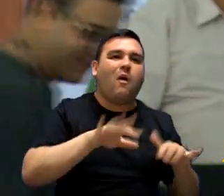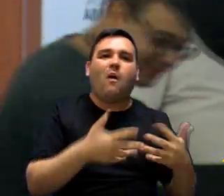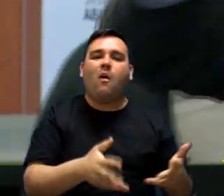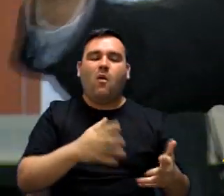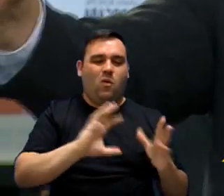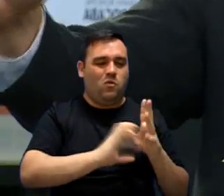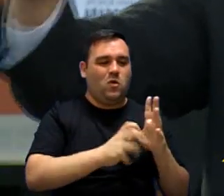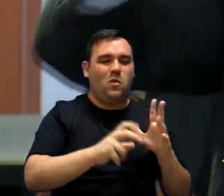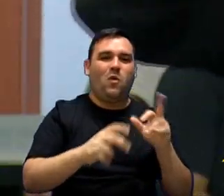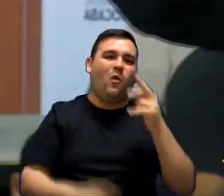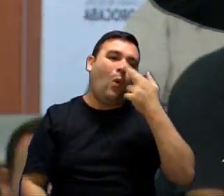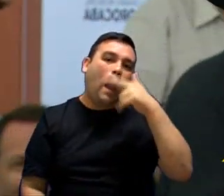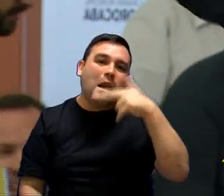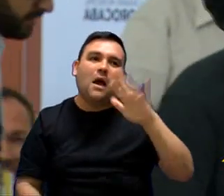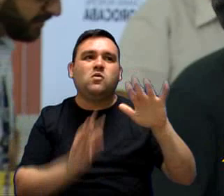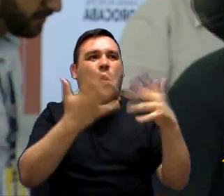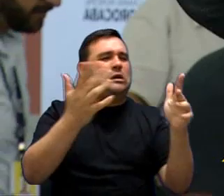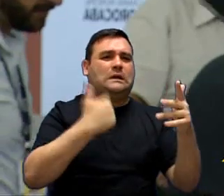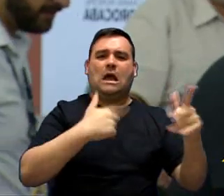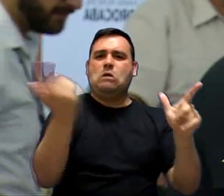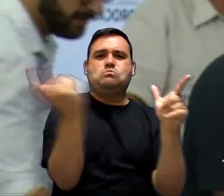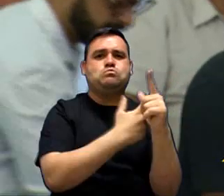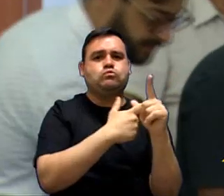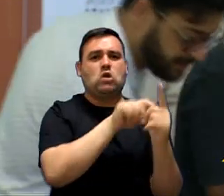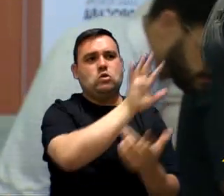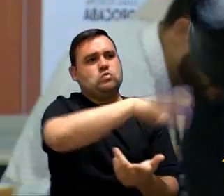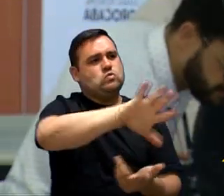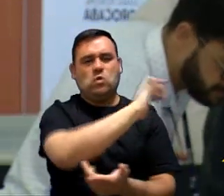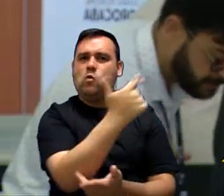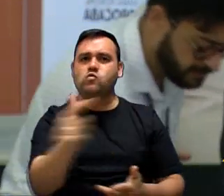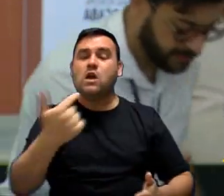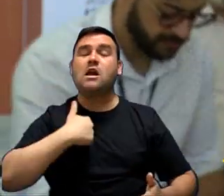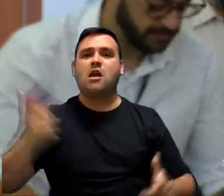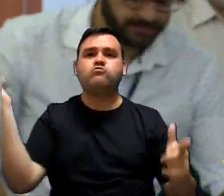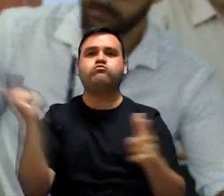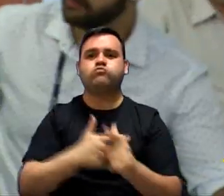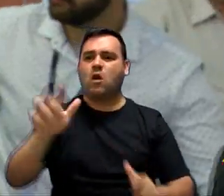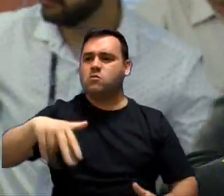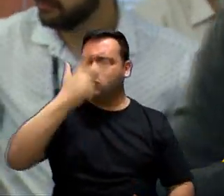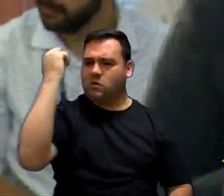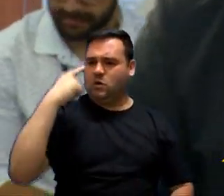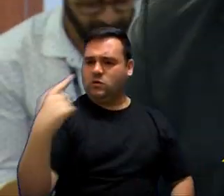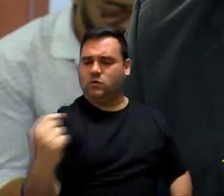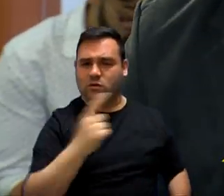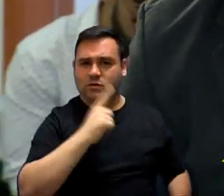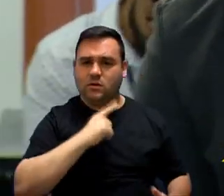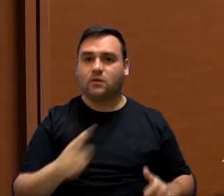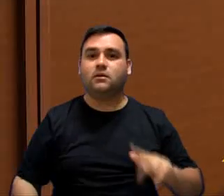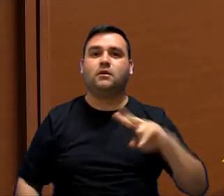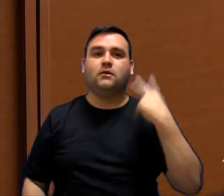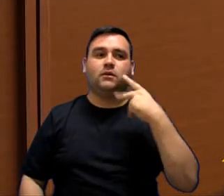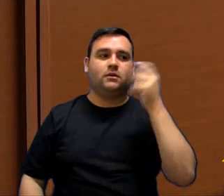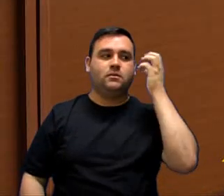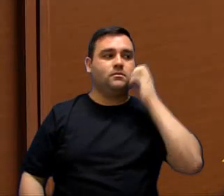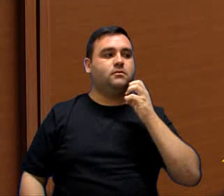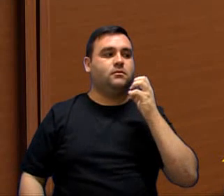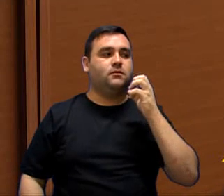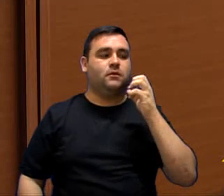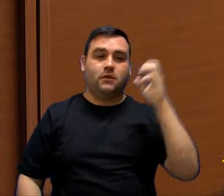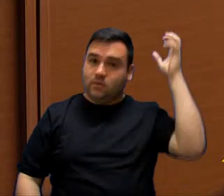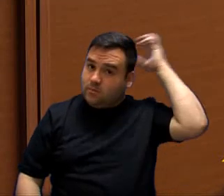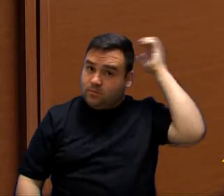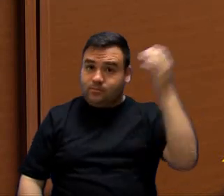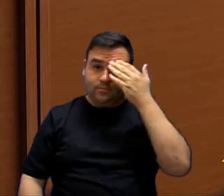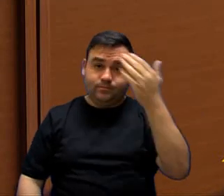foi papai Renato, não foi ninguém. Não devo nada para essas pessoas aí. Eu devo para o povo que me colocou aqui. Tá certo. O vereador Péricles, obrigado pela